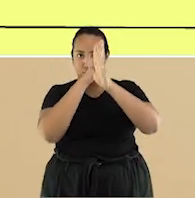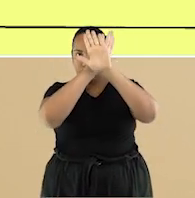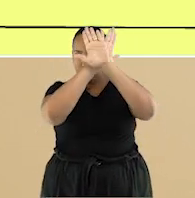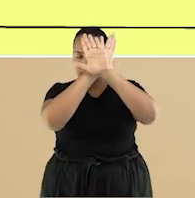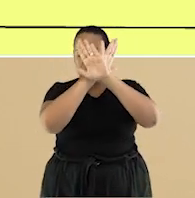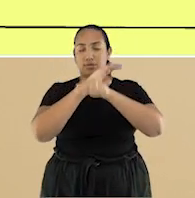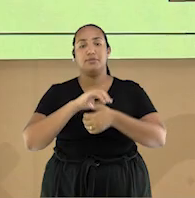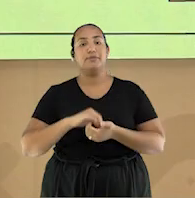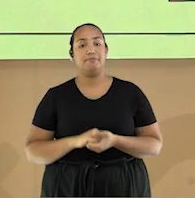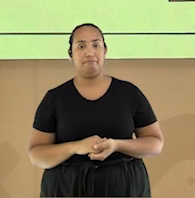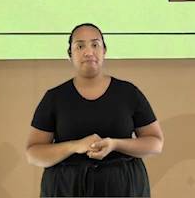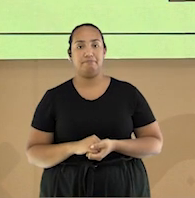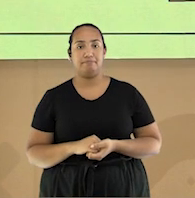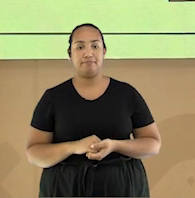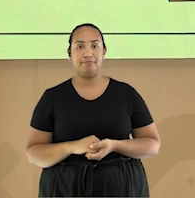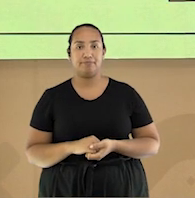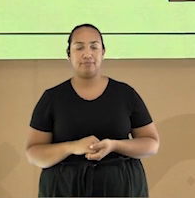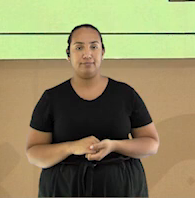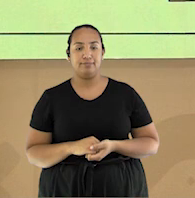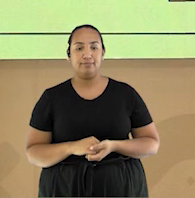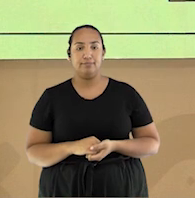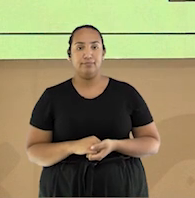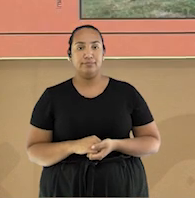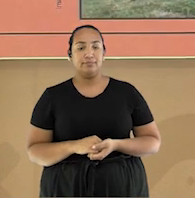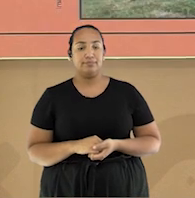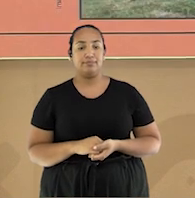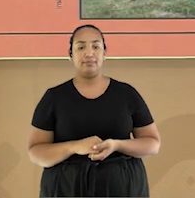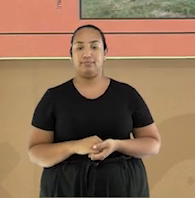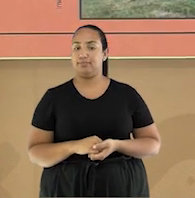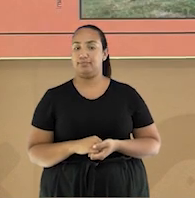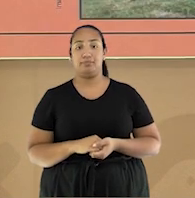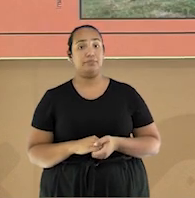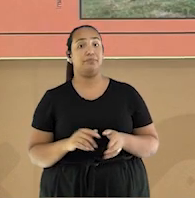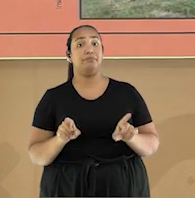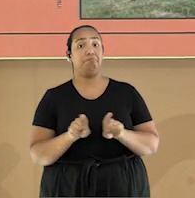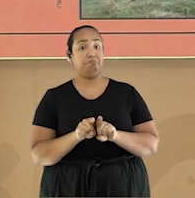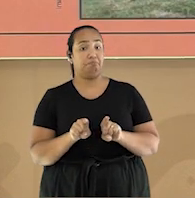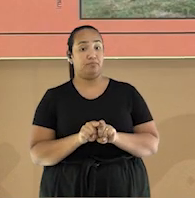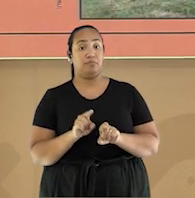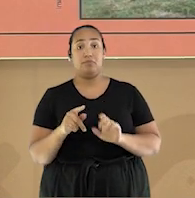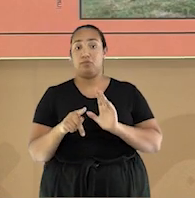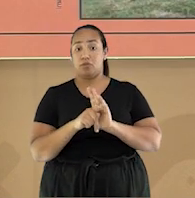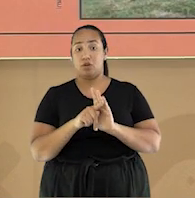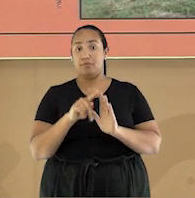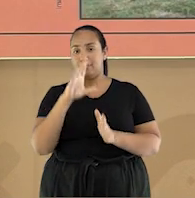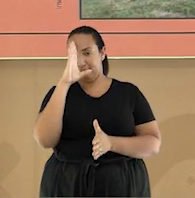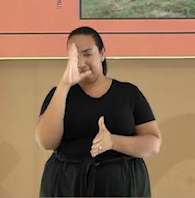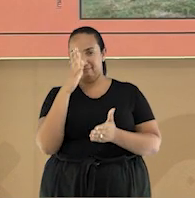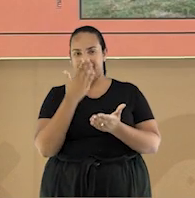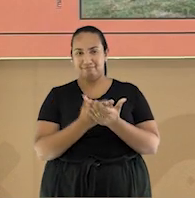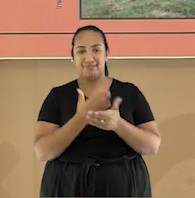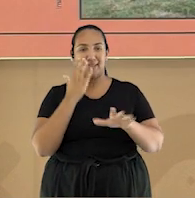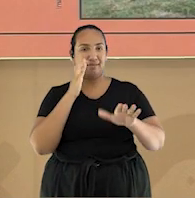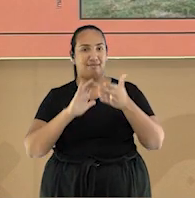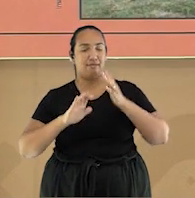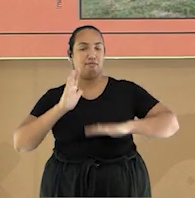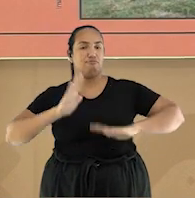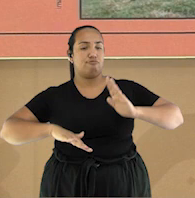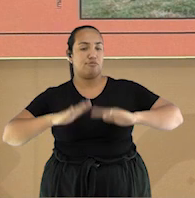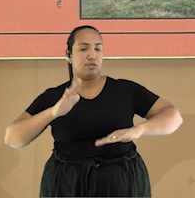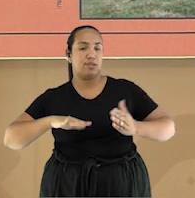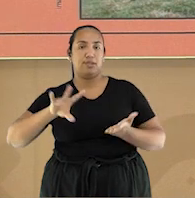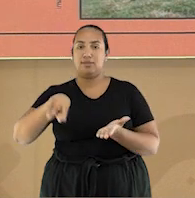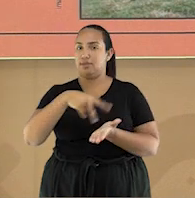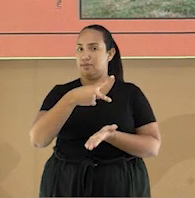religiosa africana. Inclusive, era através da crença, dos cantos, batuques, danças e